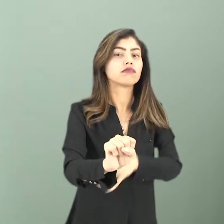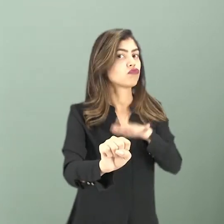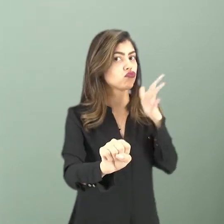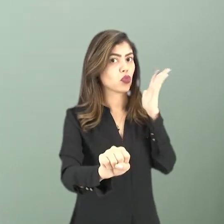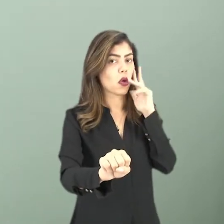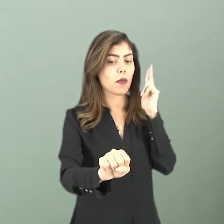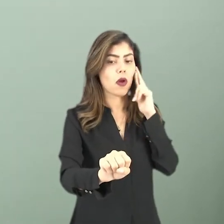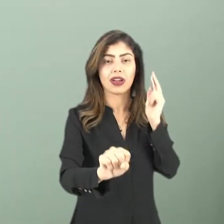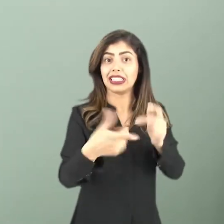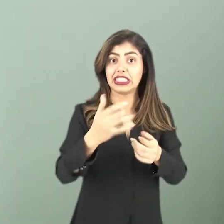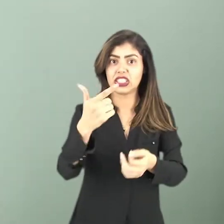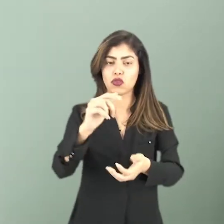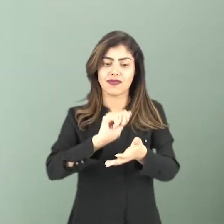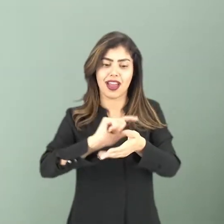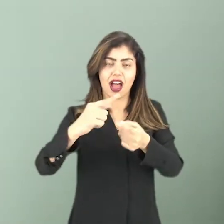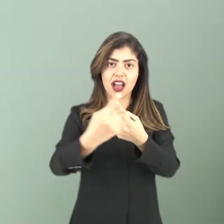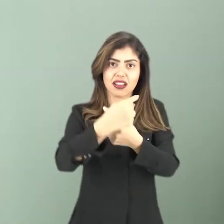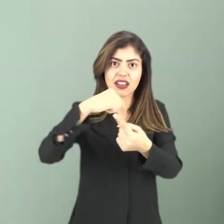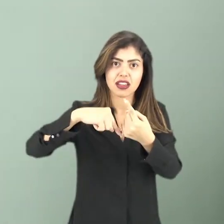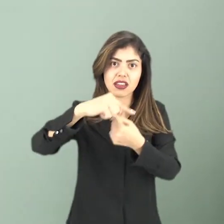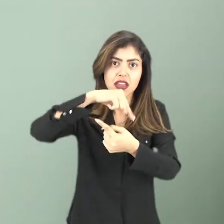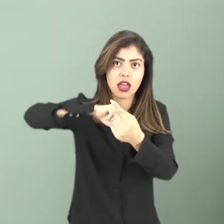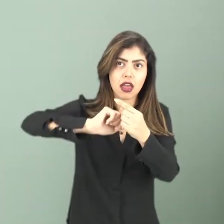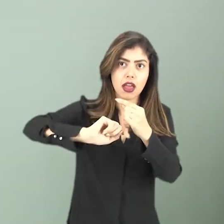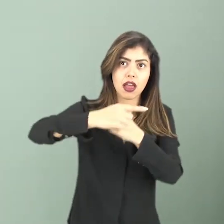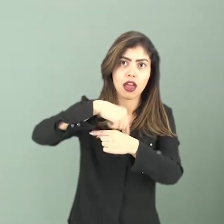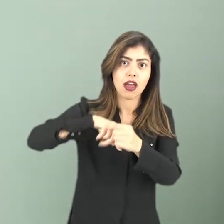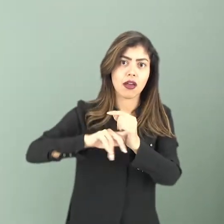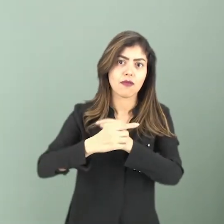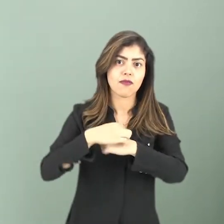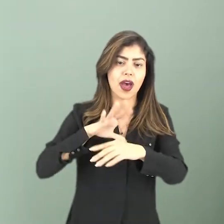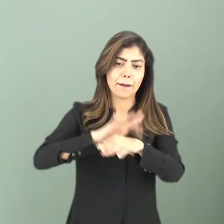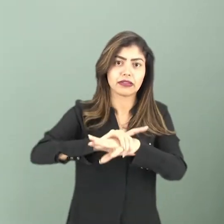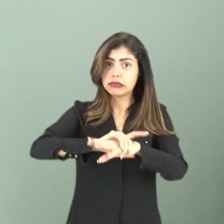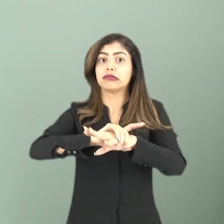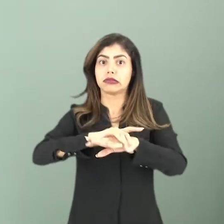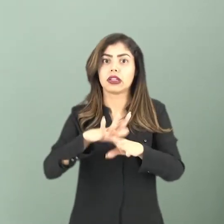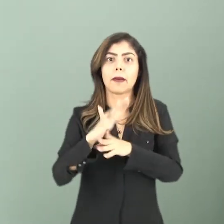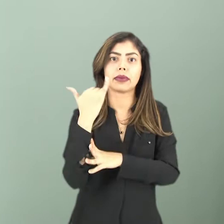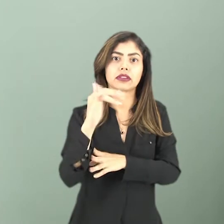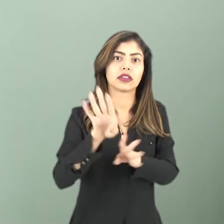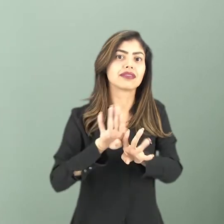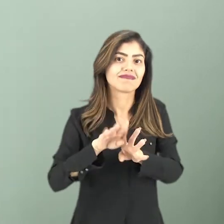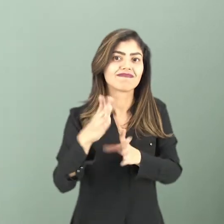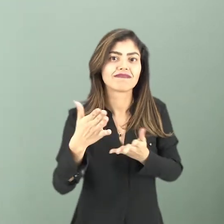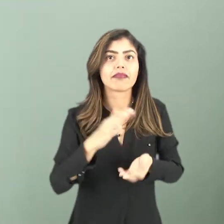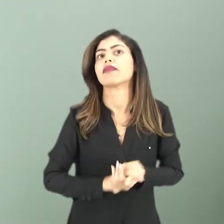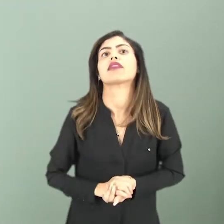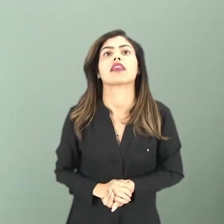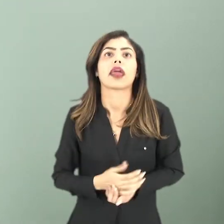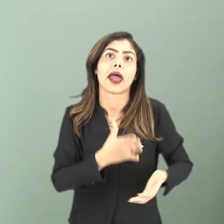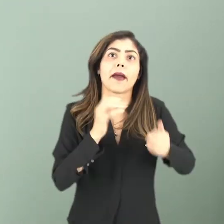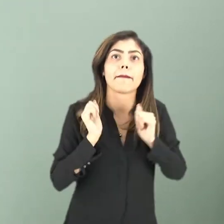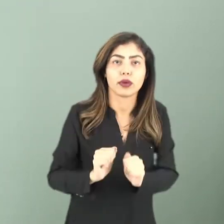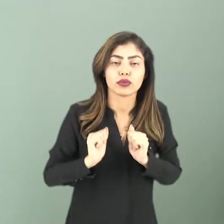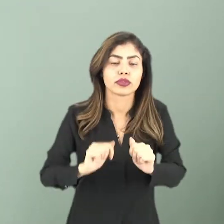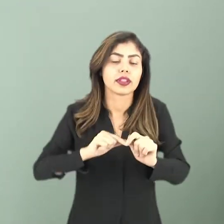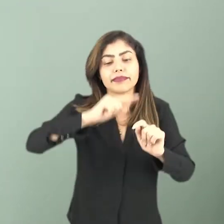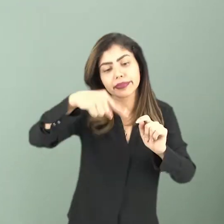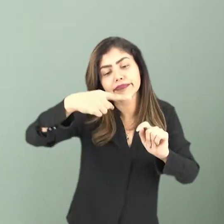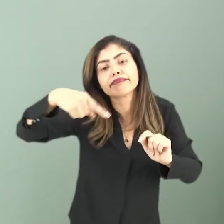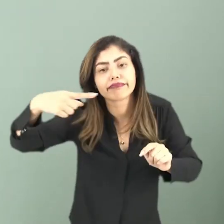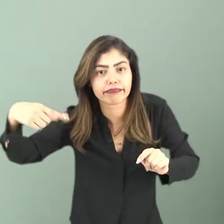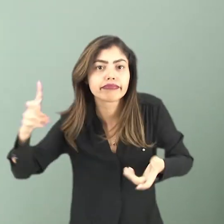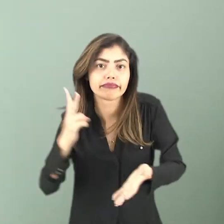segura, tá bom? E basicamente a função dele é essa, permitir o deslocamento das cargas, ou seja, levar e transmitir essa